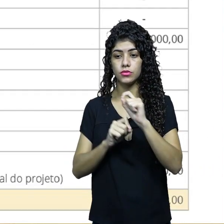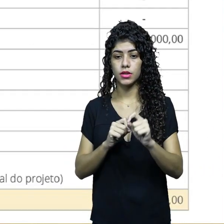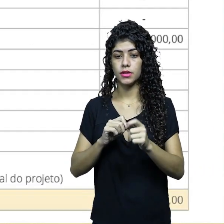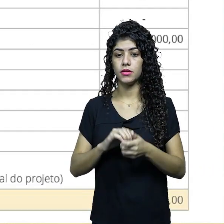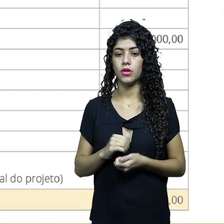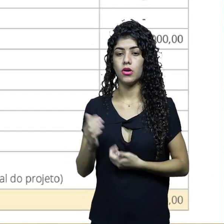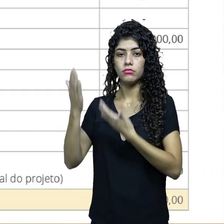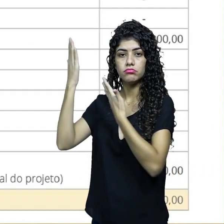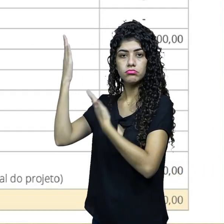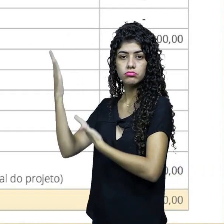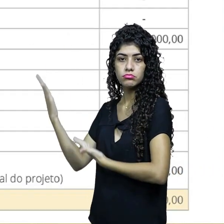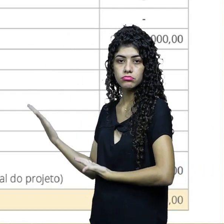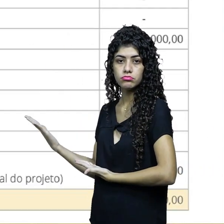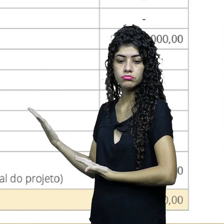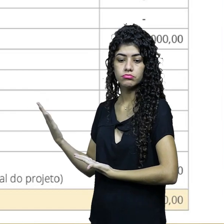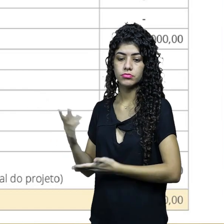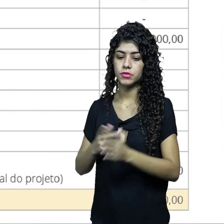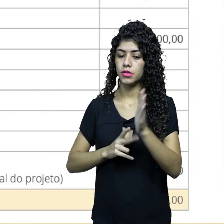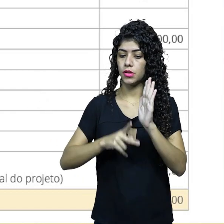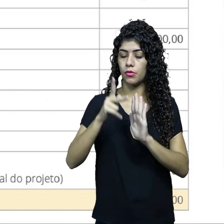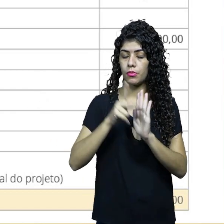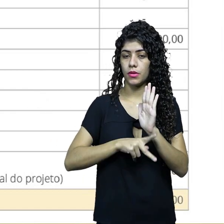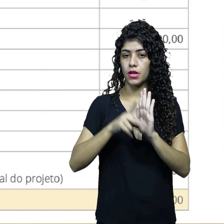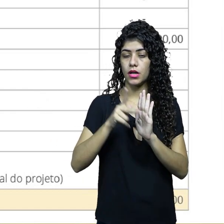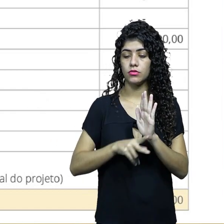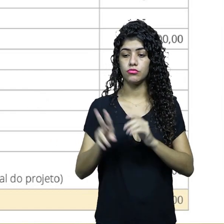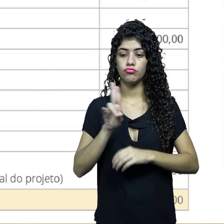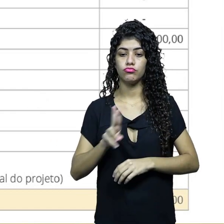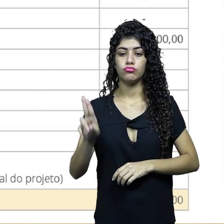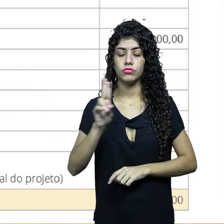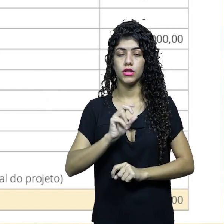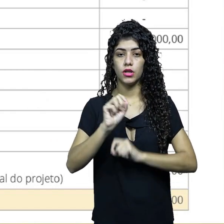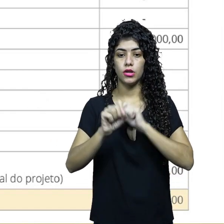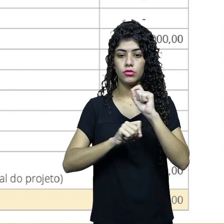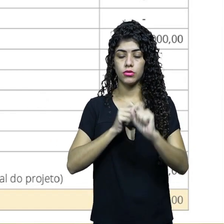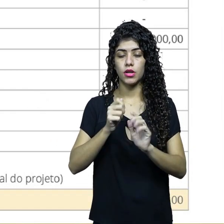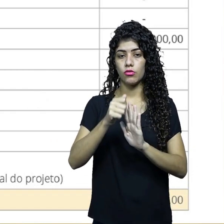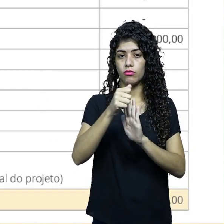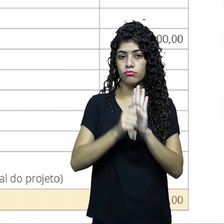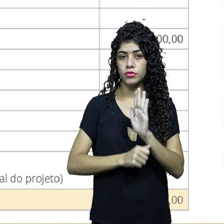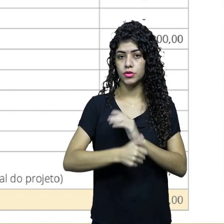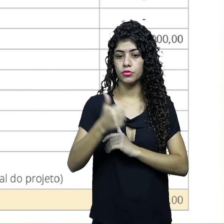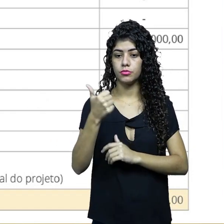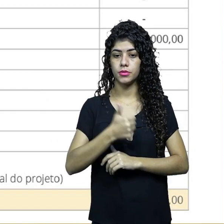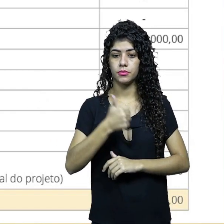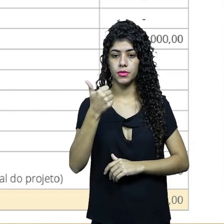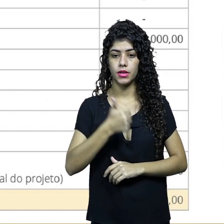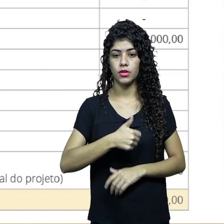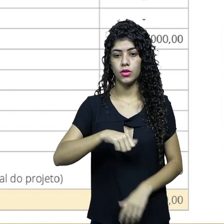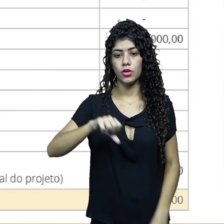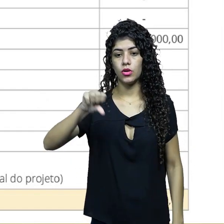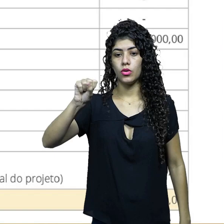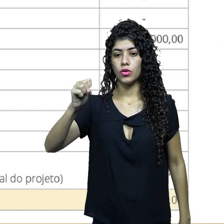a grosso modo, seria um plano de financiamento. Se eu vou utilizar um artigo 1º da Lei